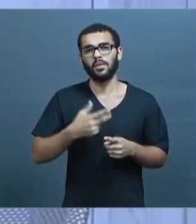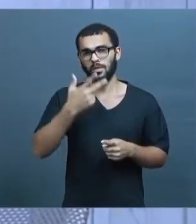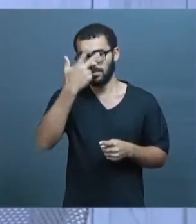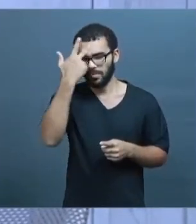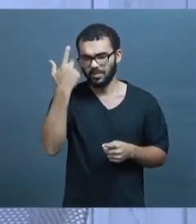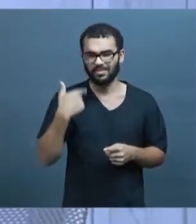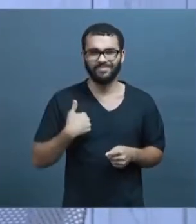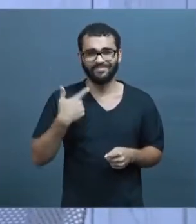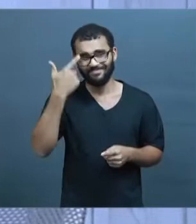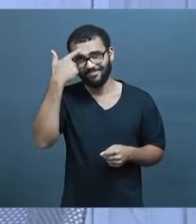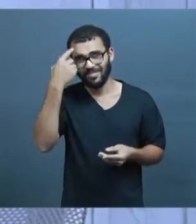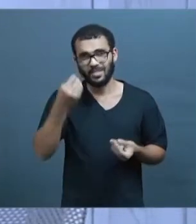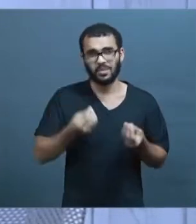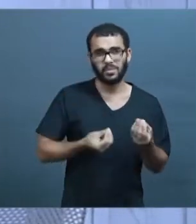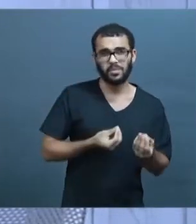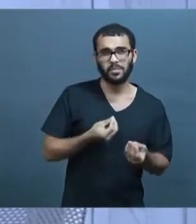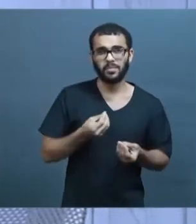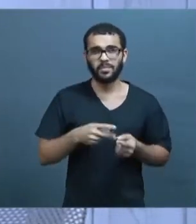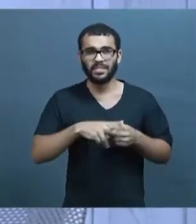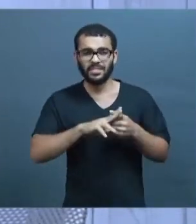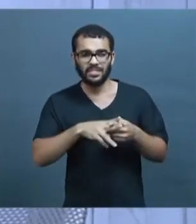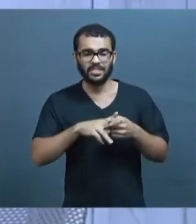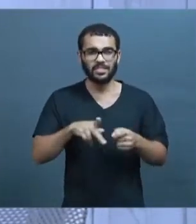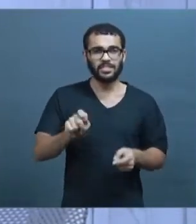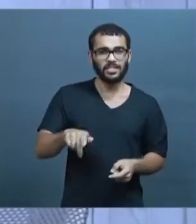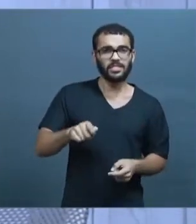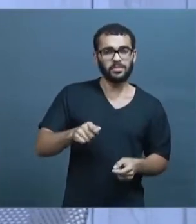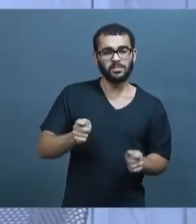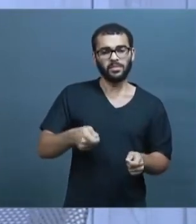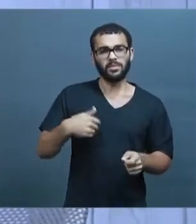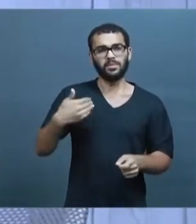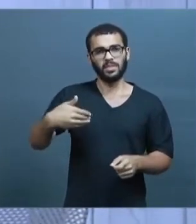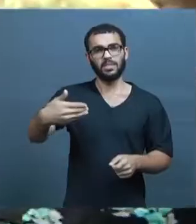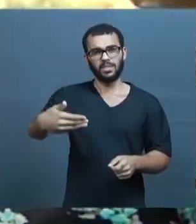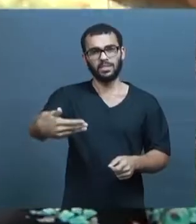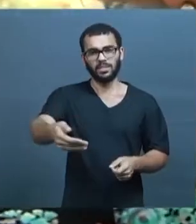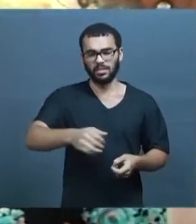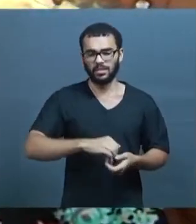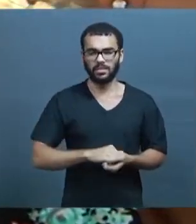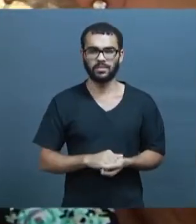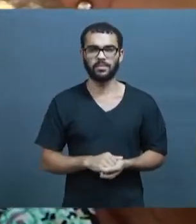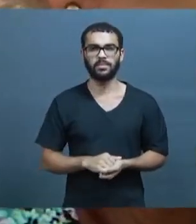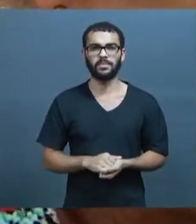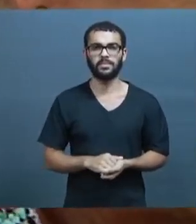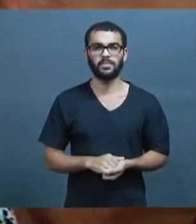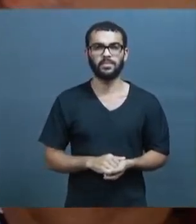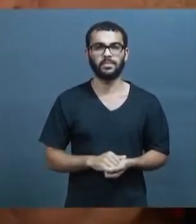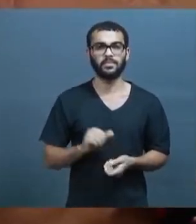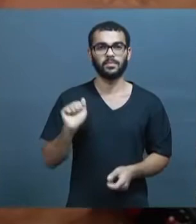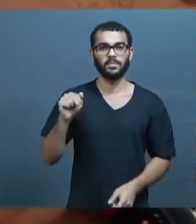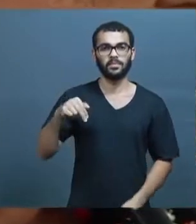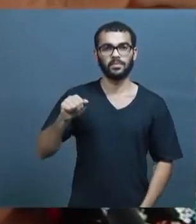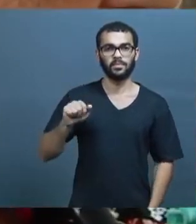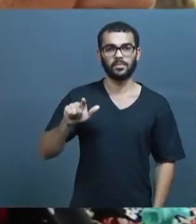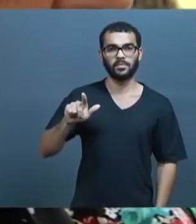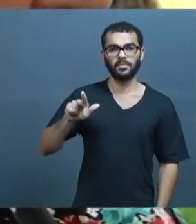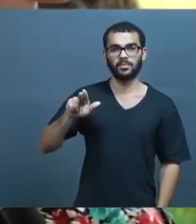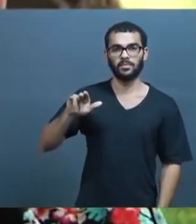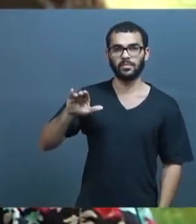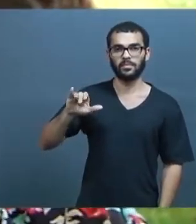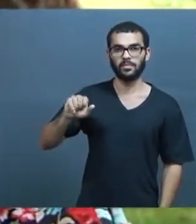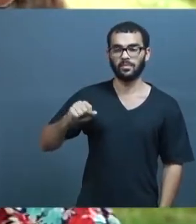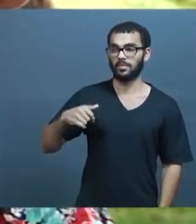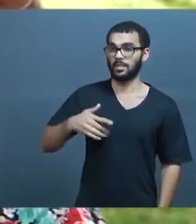previdenciário tende a continuar nas próximas décadas. A Ana Lúcia esbanja